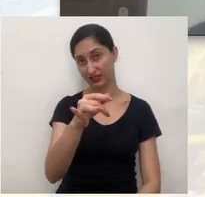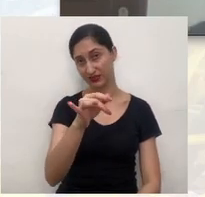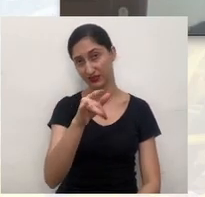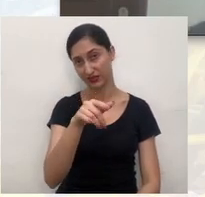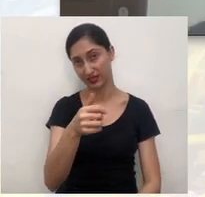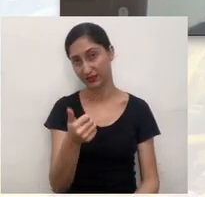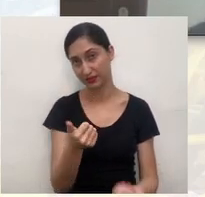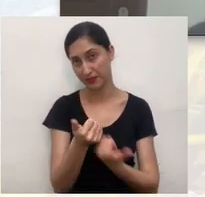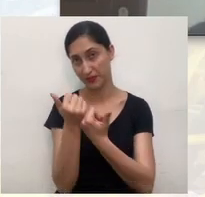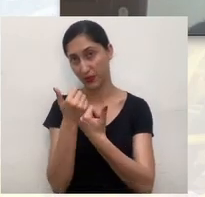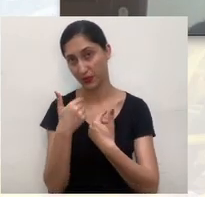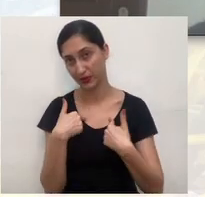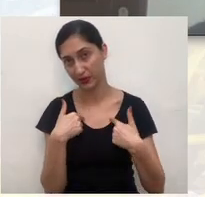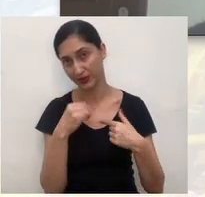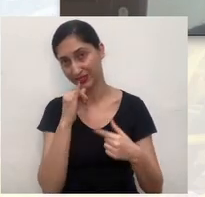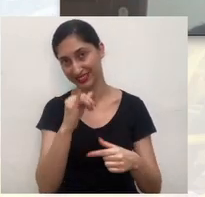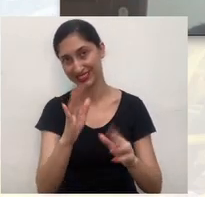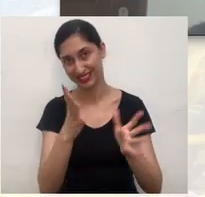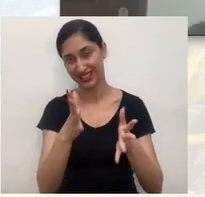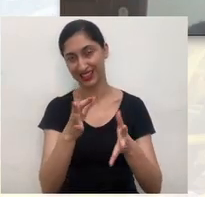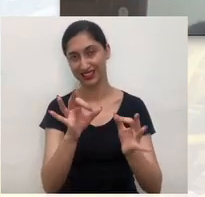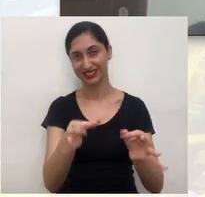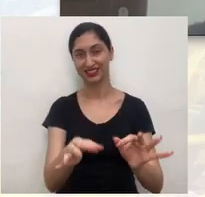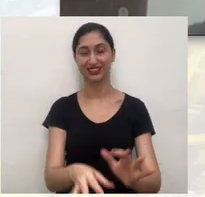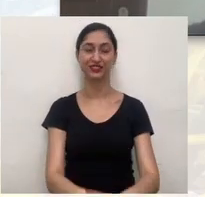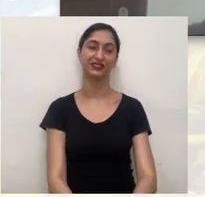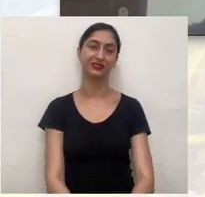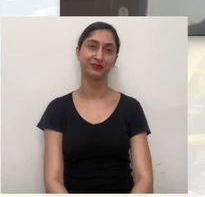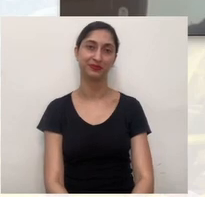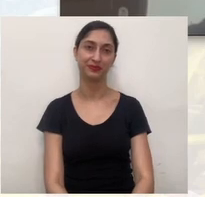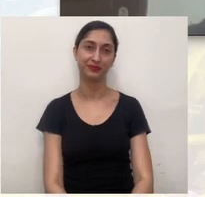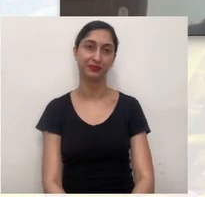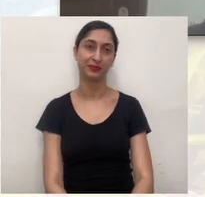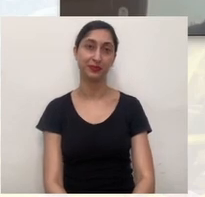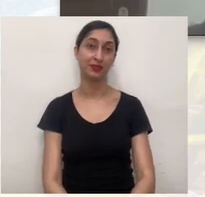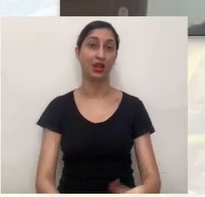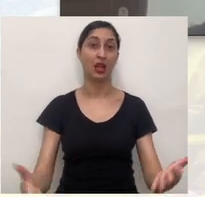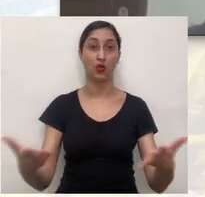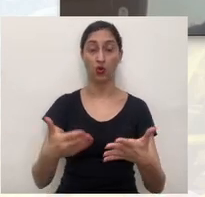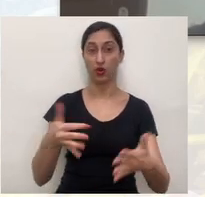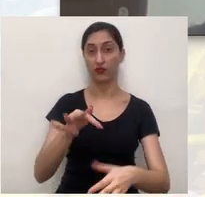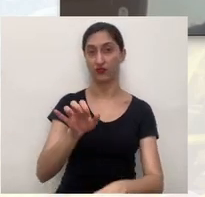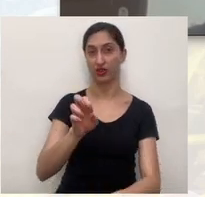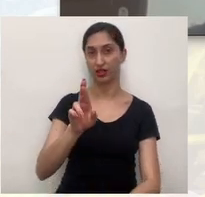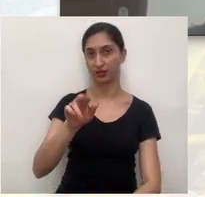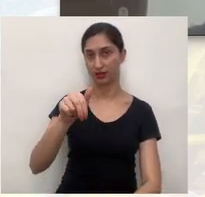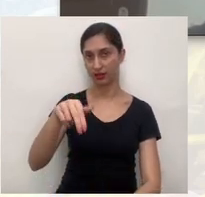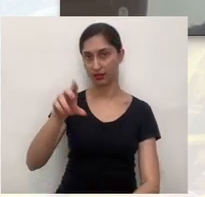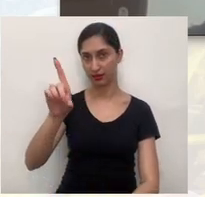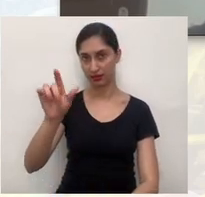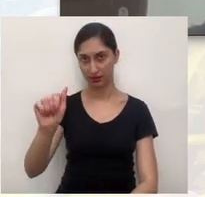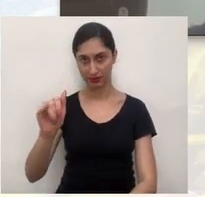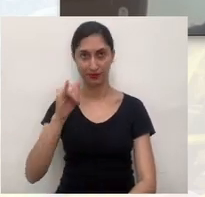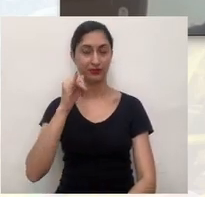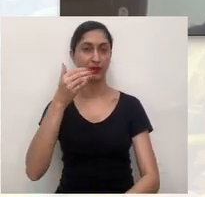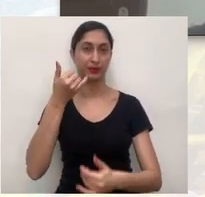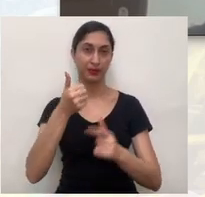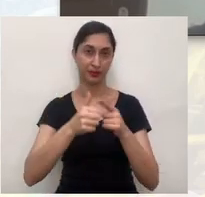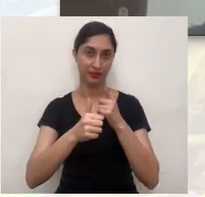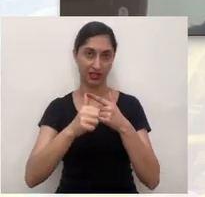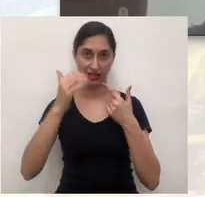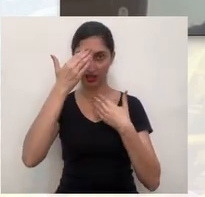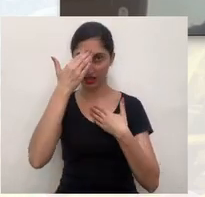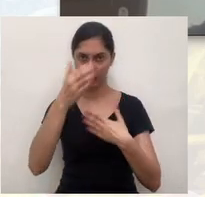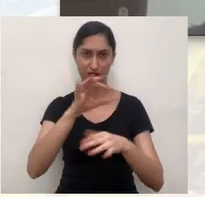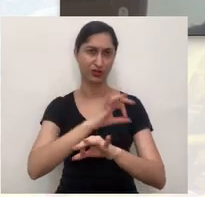né? Exato. Vou passar agora para a questão da Fernanda Rocha. Ela primeiro está agradecendo, falou que